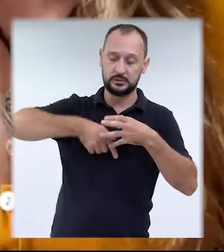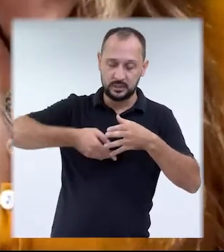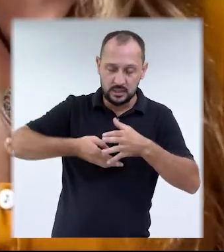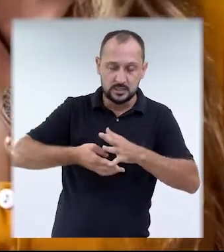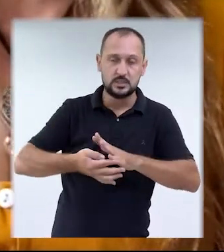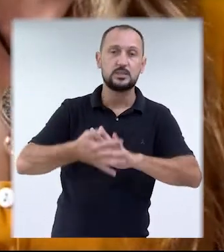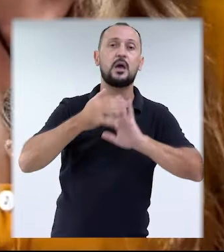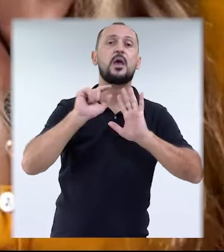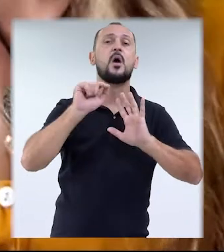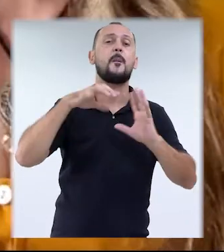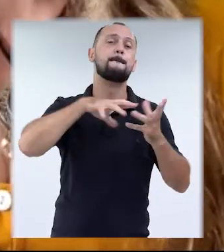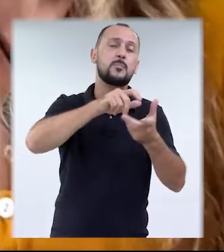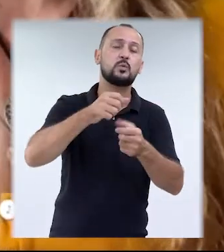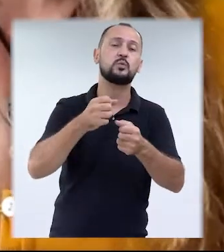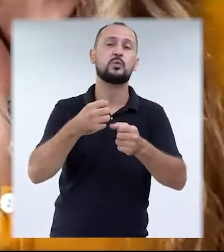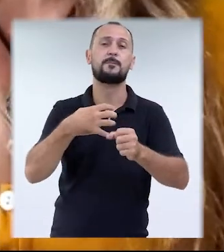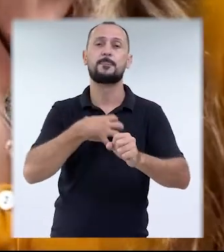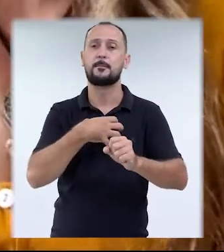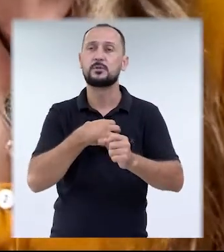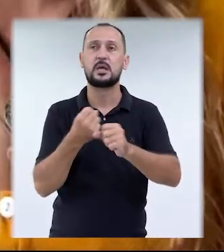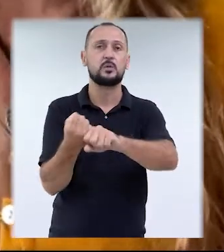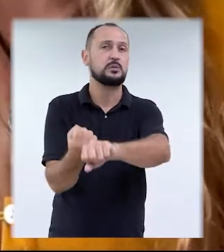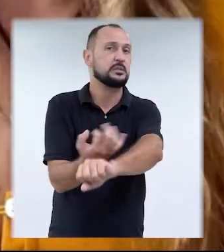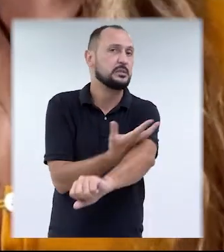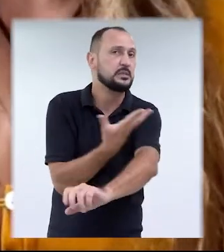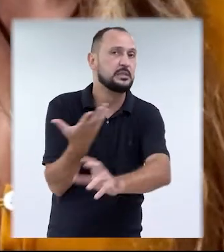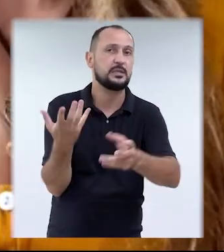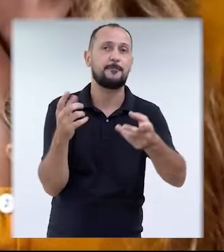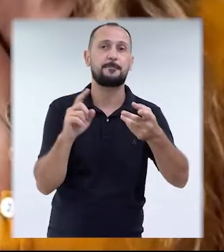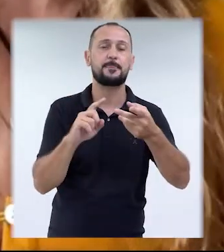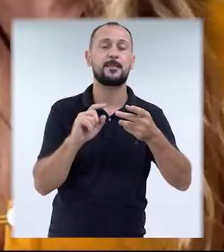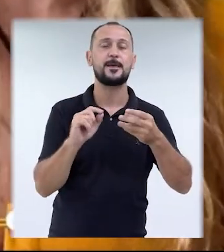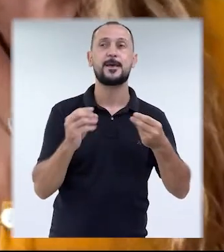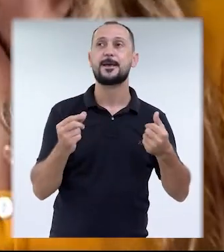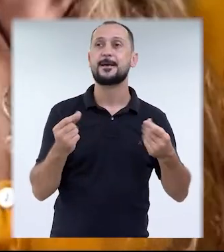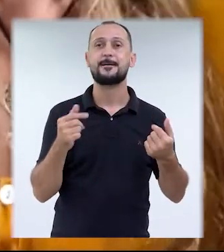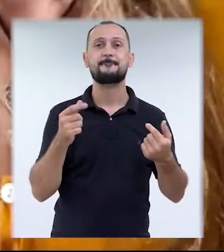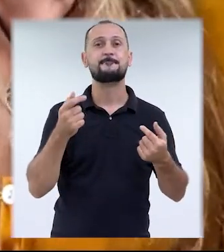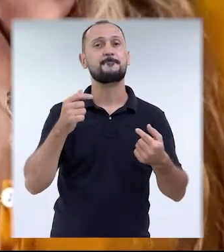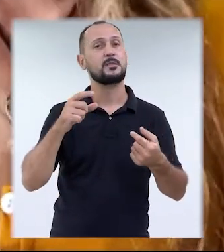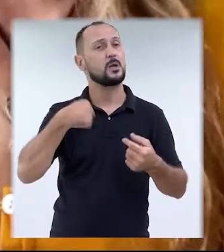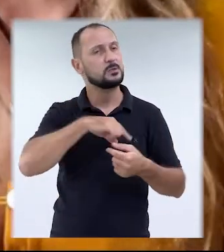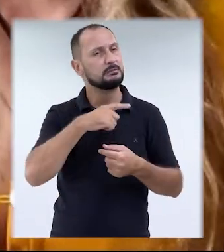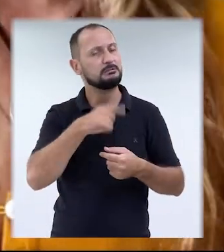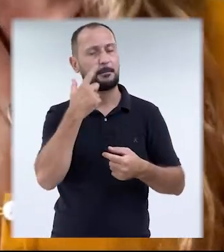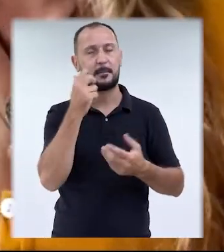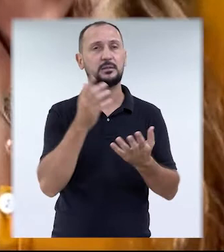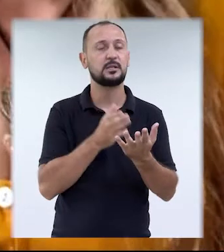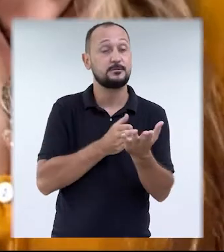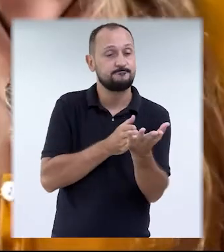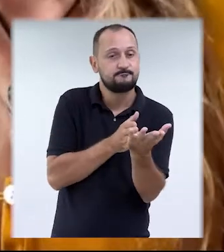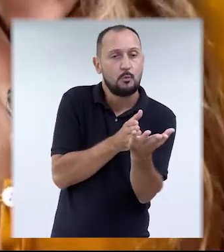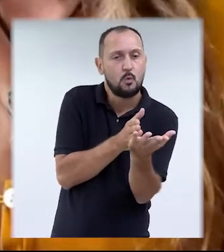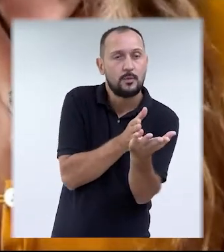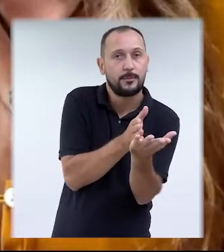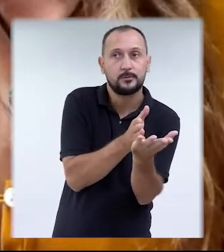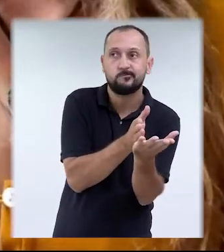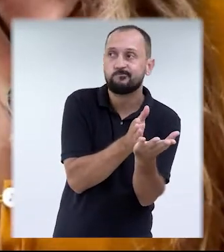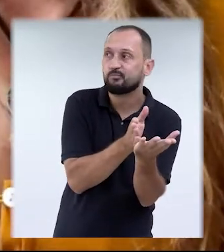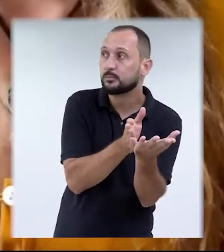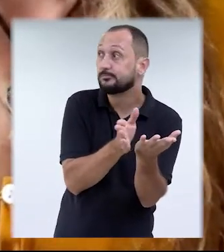que eu falo é o mundo das emoções, é o mundo dos sentimentos, é esse mundo que a gente acaba se perdendo,